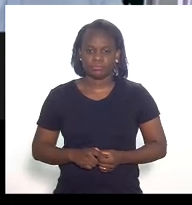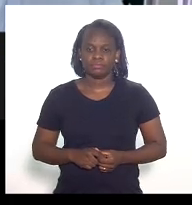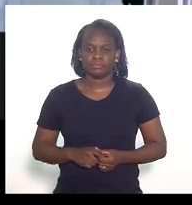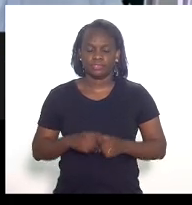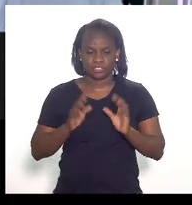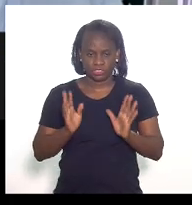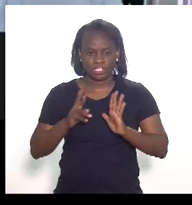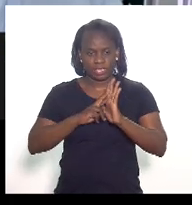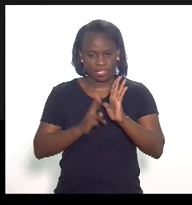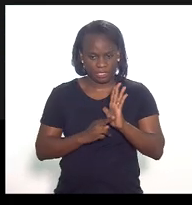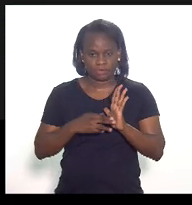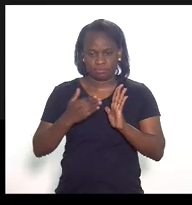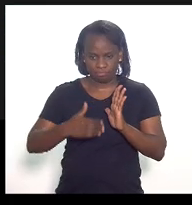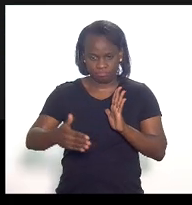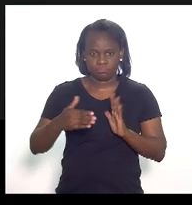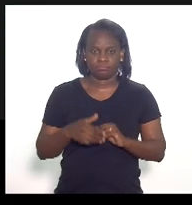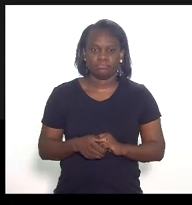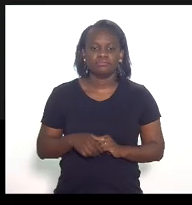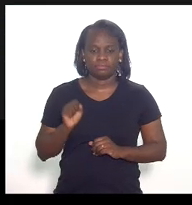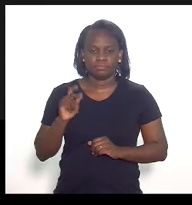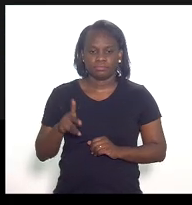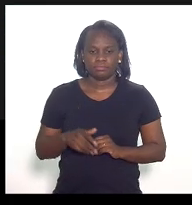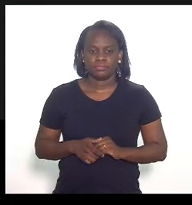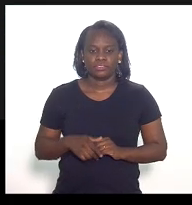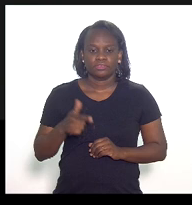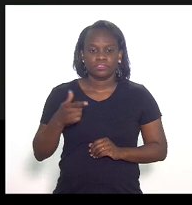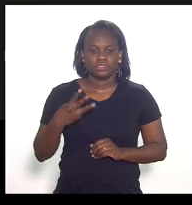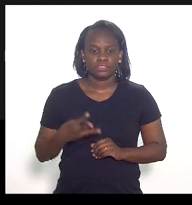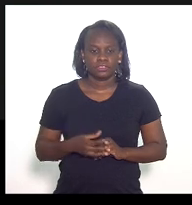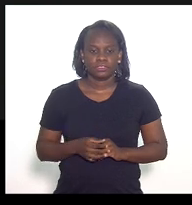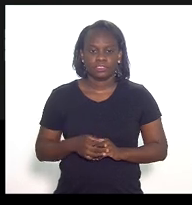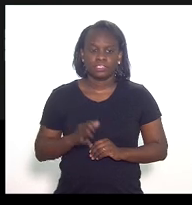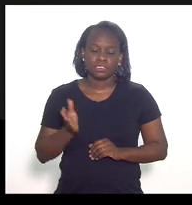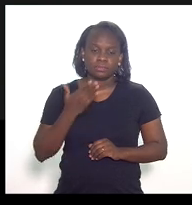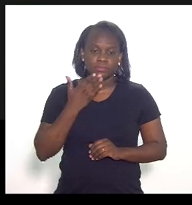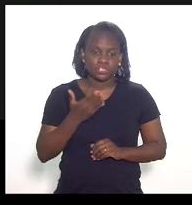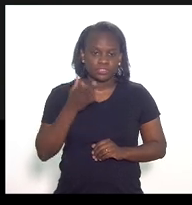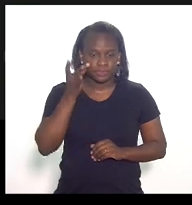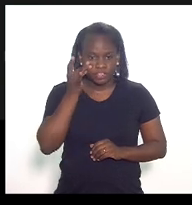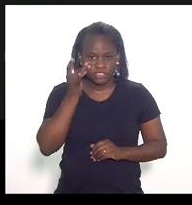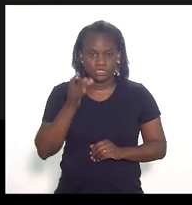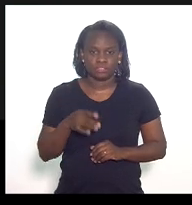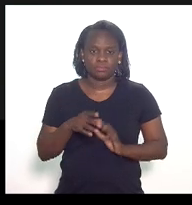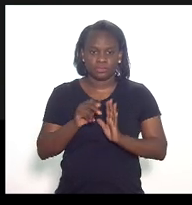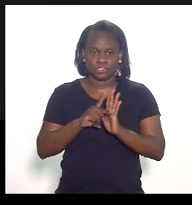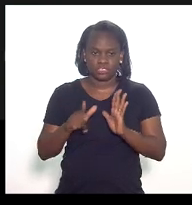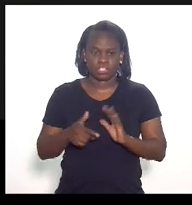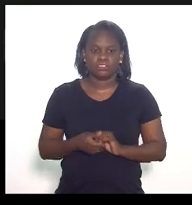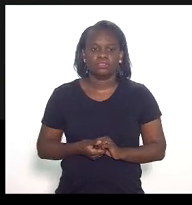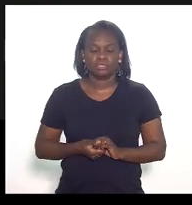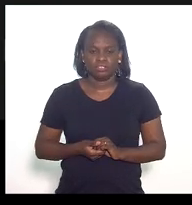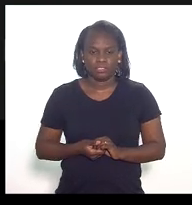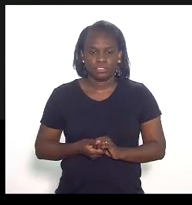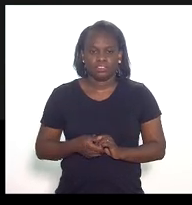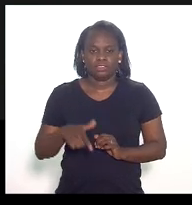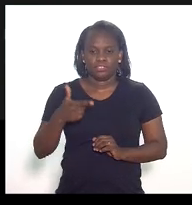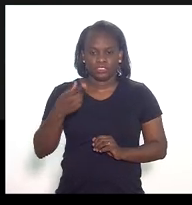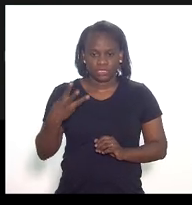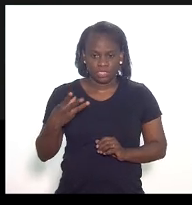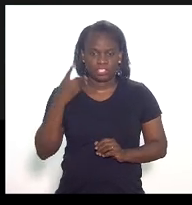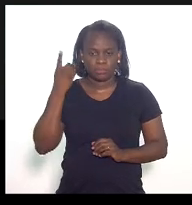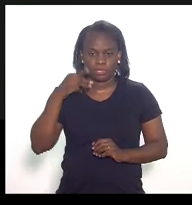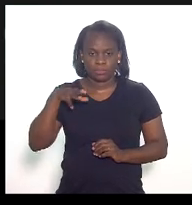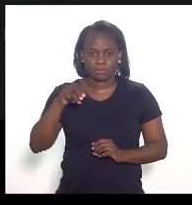Já com a regra valendo. Okay. 23. Queria pedir vista desse projeto. Vistas do 23,